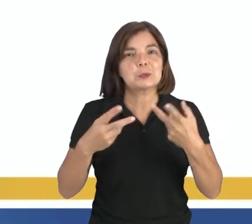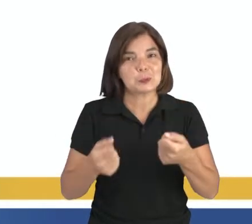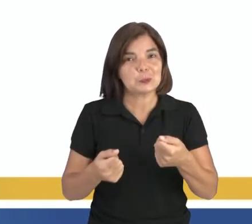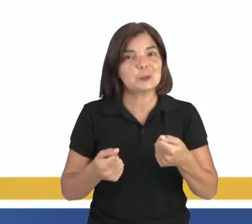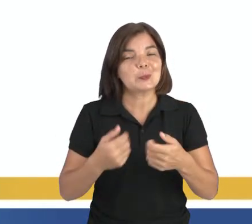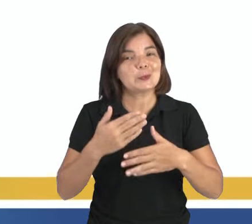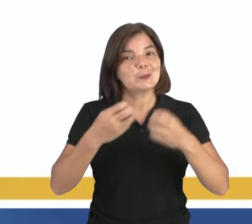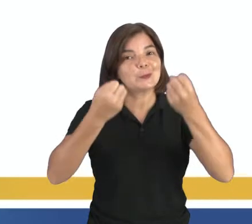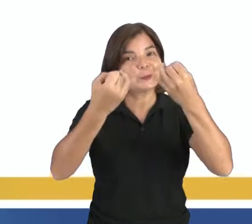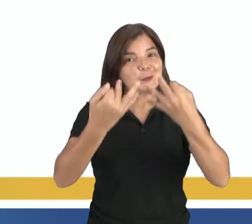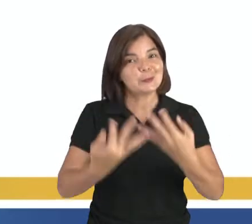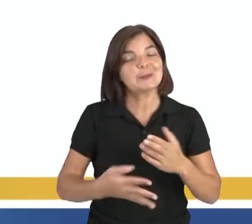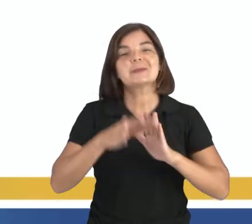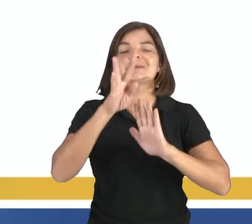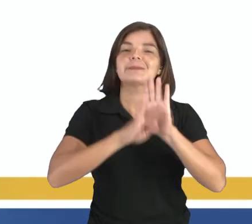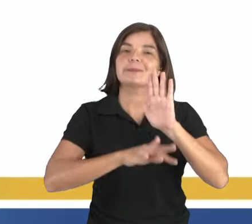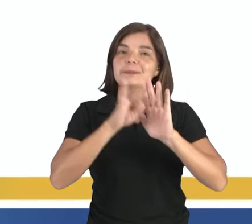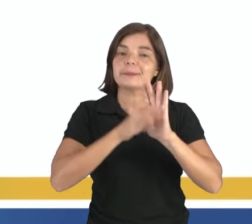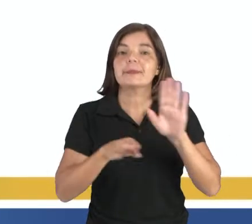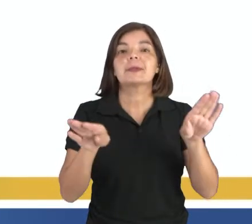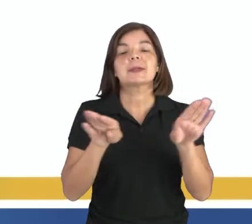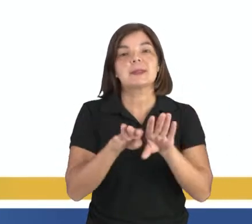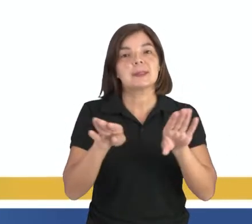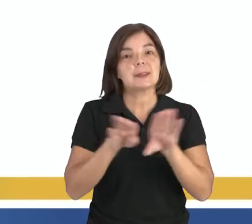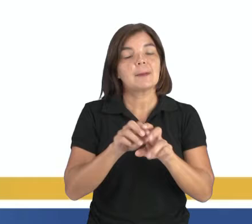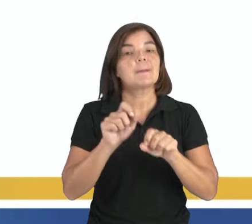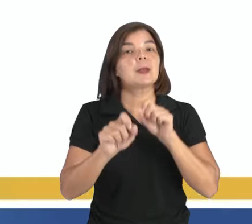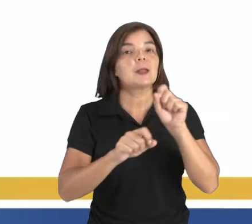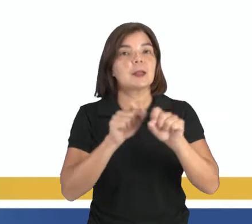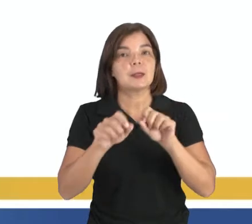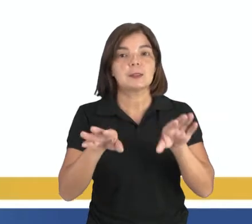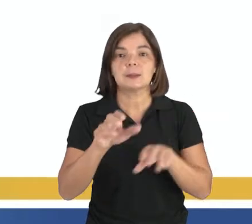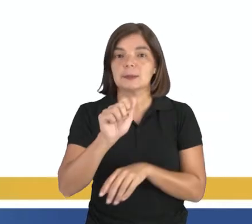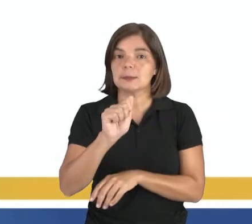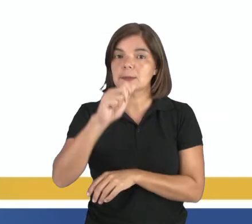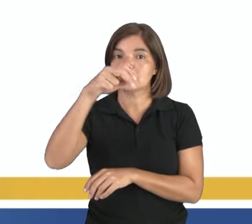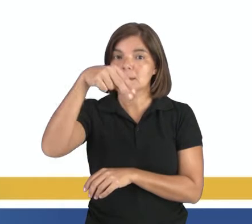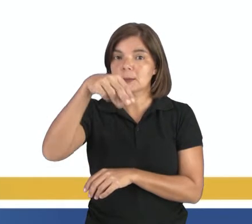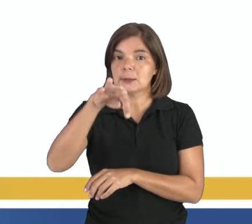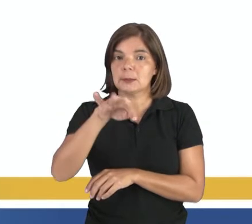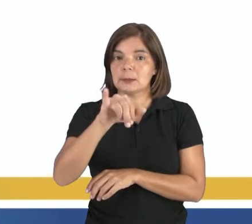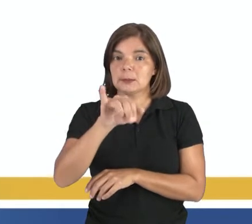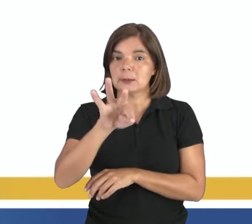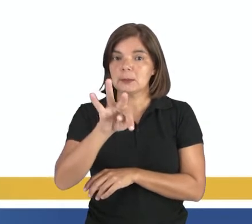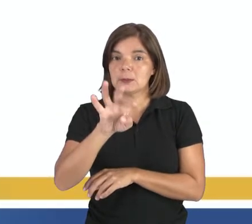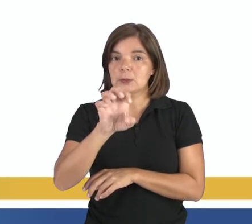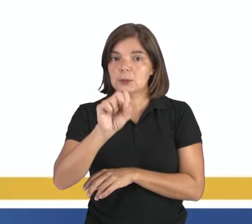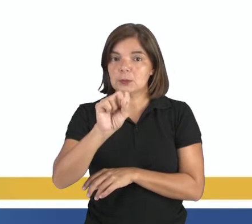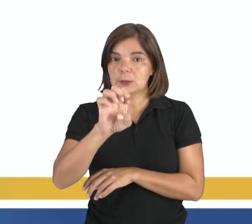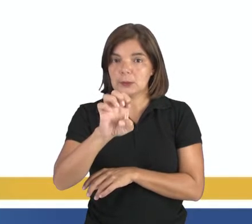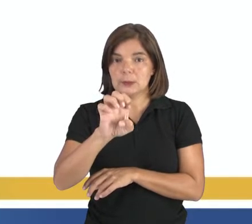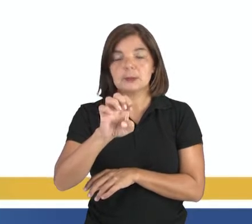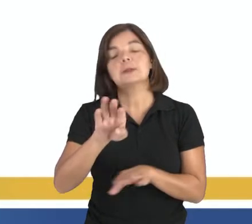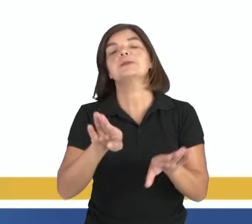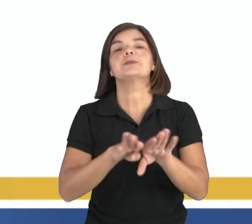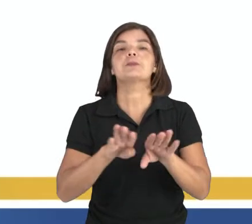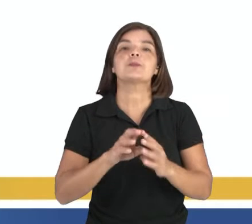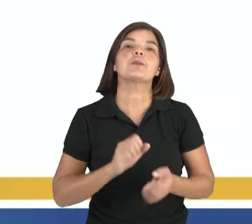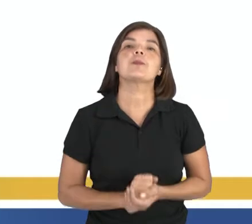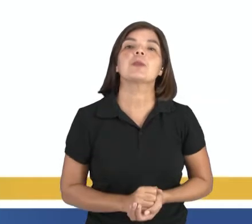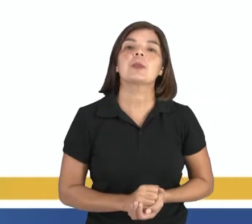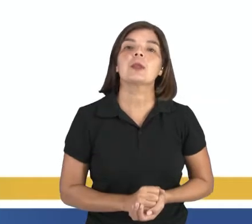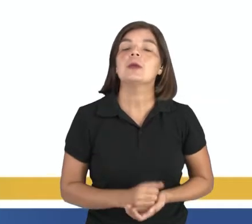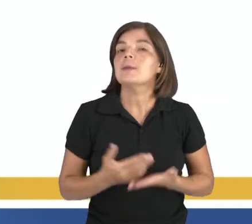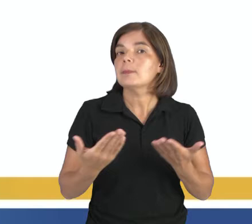no desenvolvimento do texto, também chamado de antítese ou antitese.